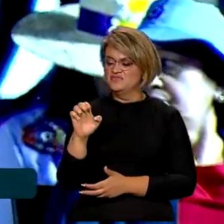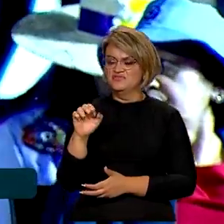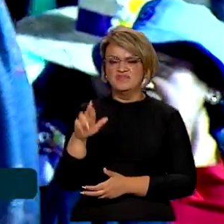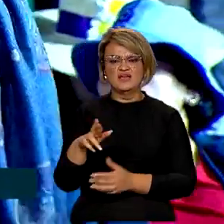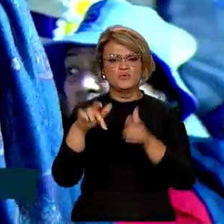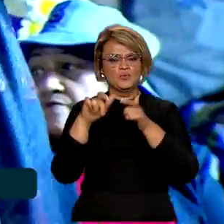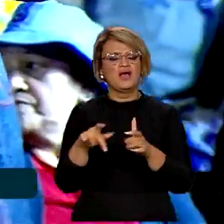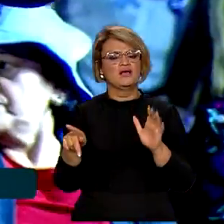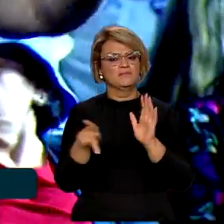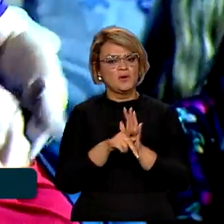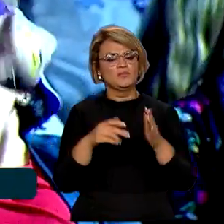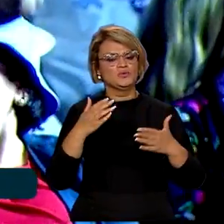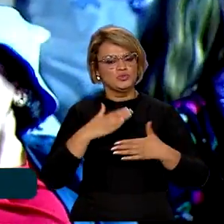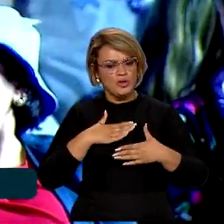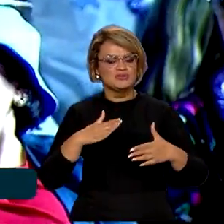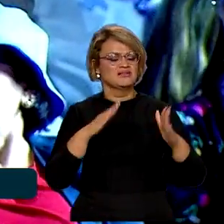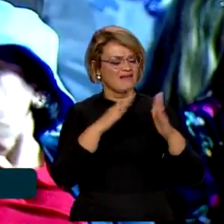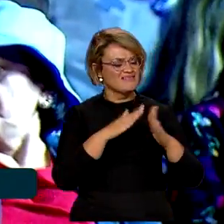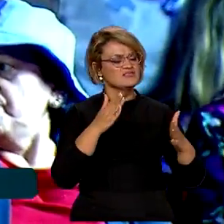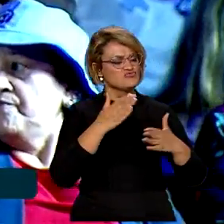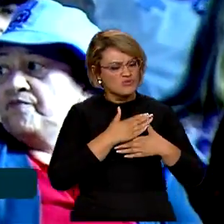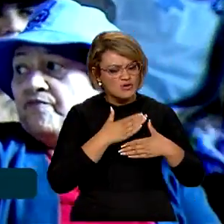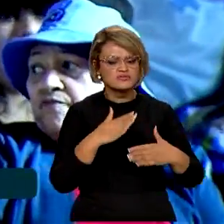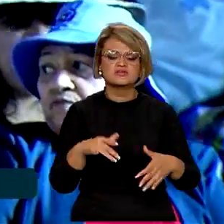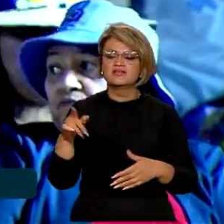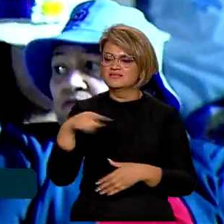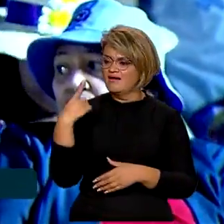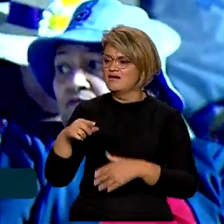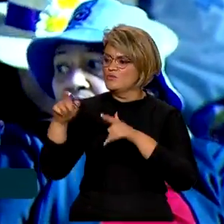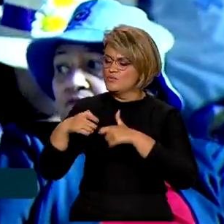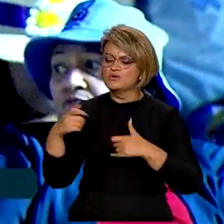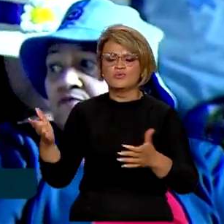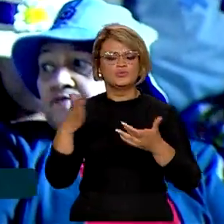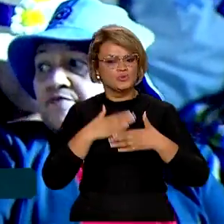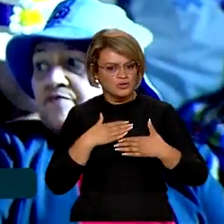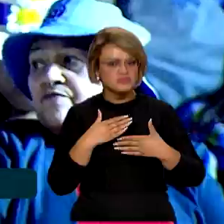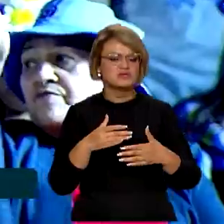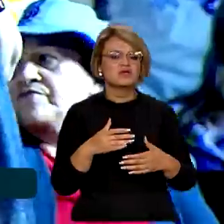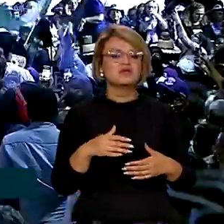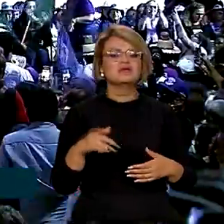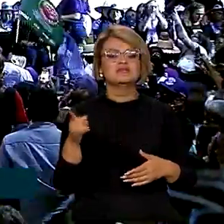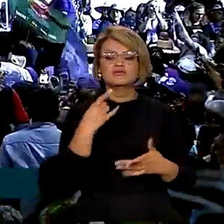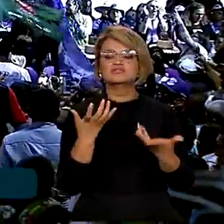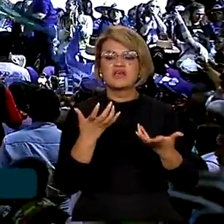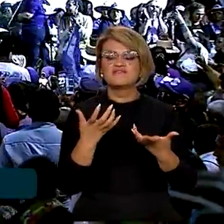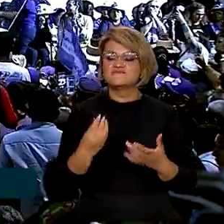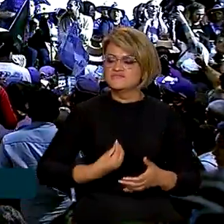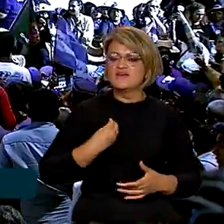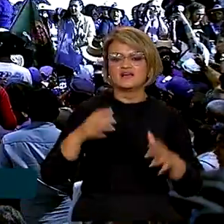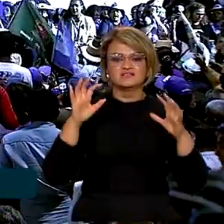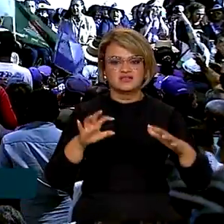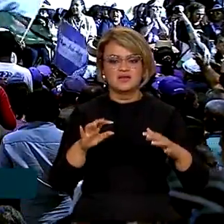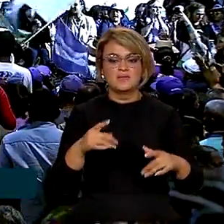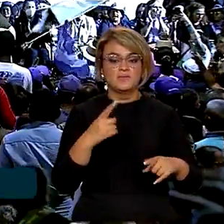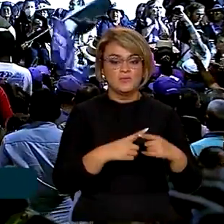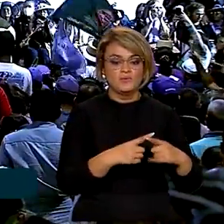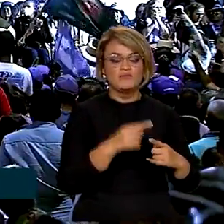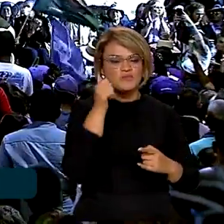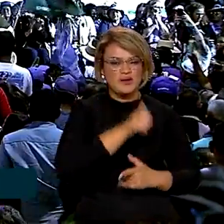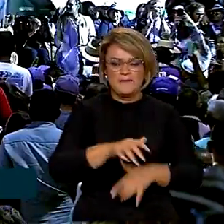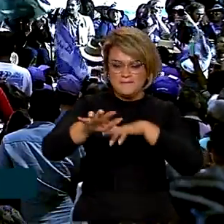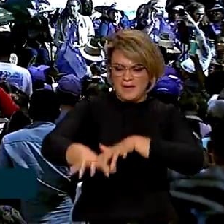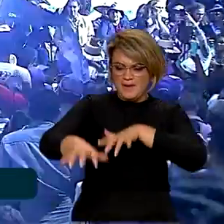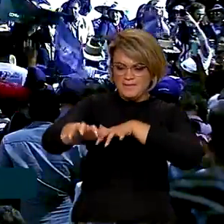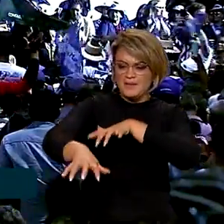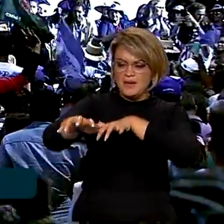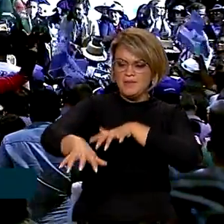nossa vida, na nossa casa, na nossa área rural, e nós queremos viver. Porque quando as mulheres marcham,